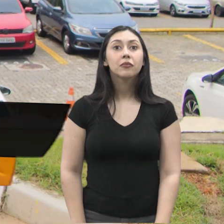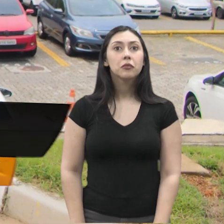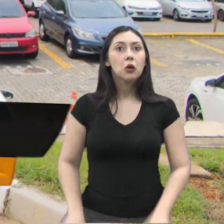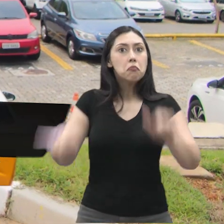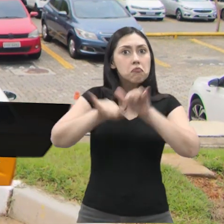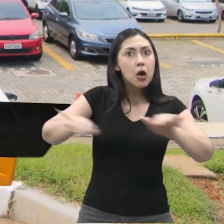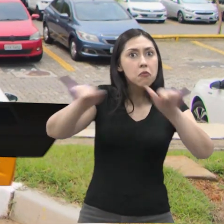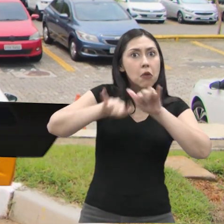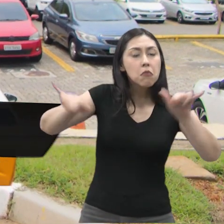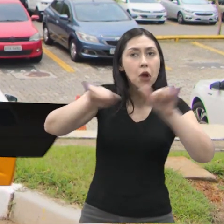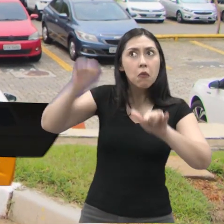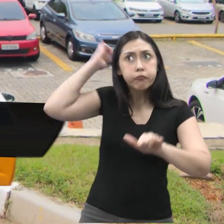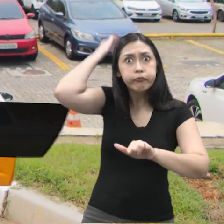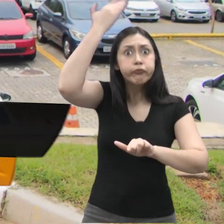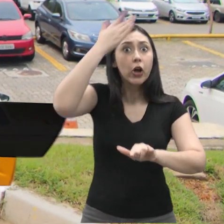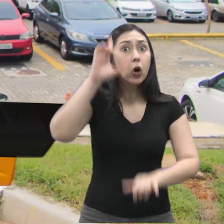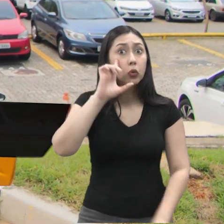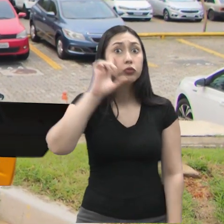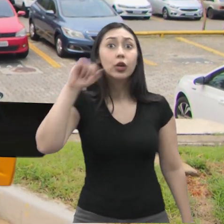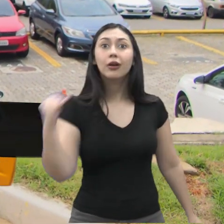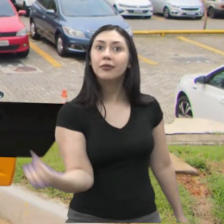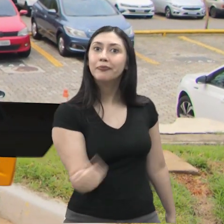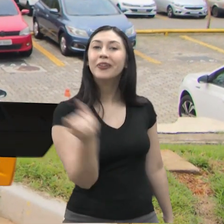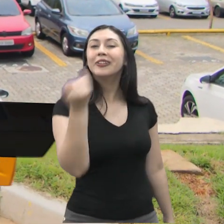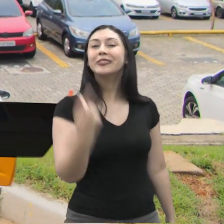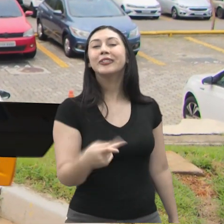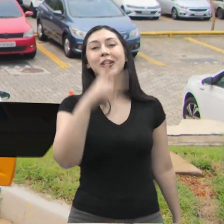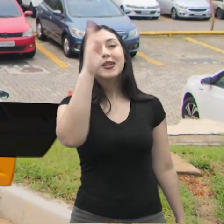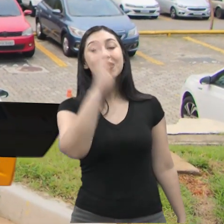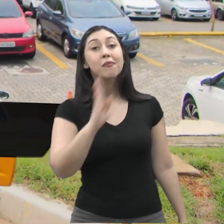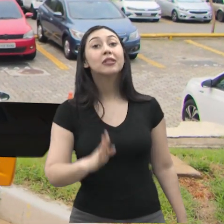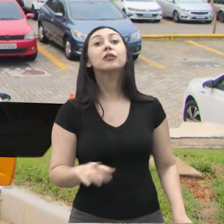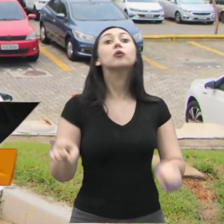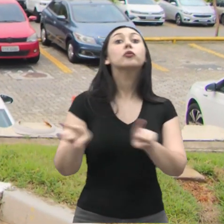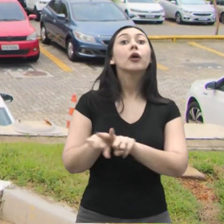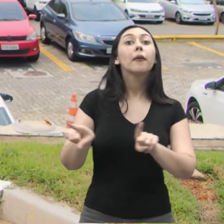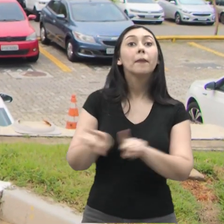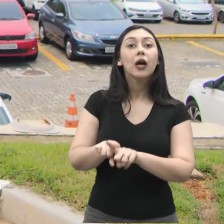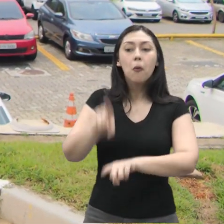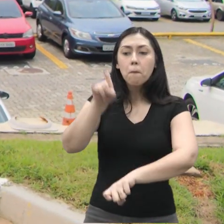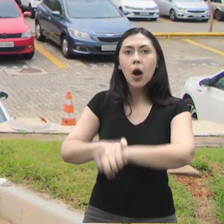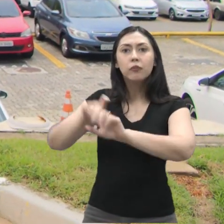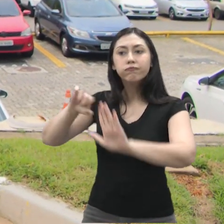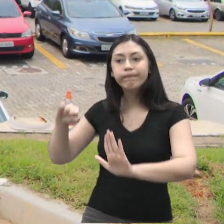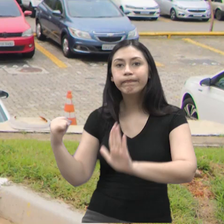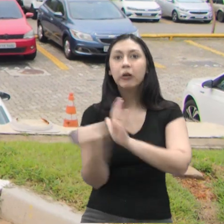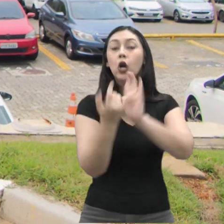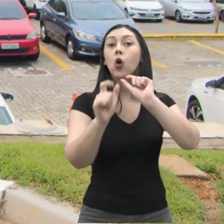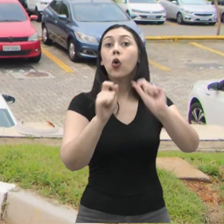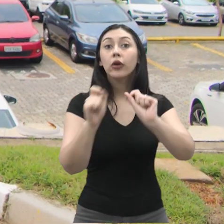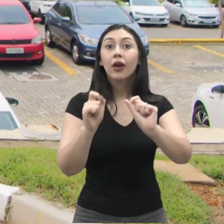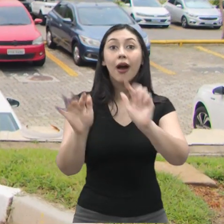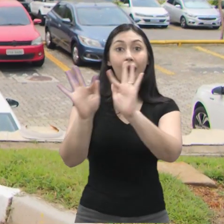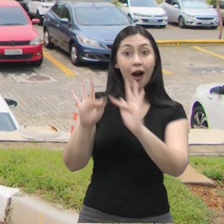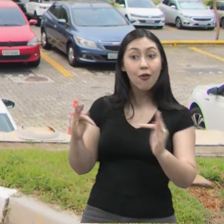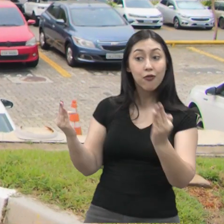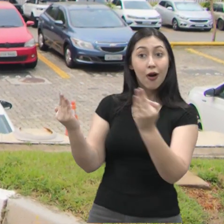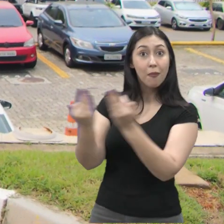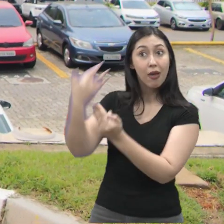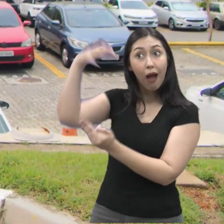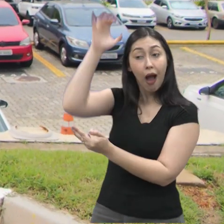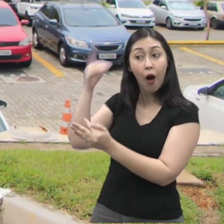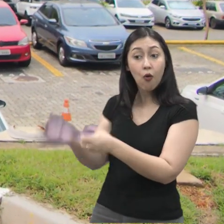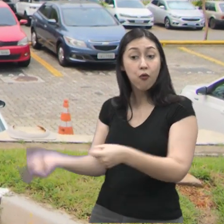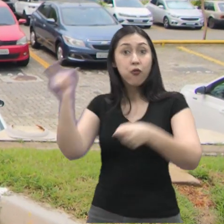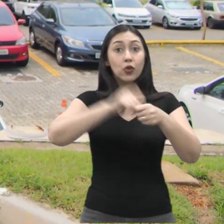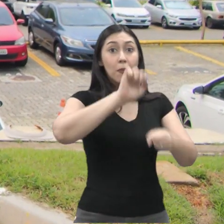Proclamação da República, uma data mega especial no calendário oficial do Brasil. É também o momento que marca a volta da família real para a Europa,